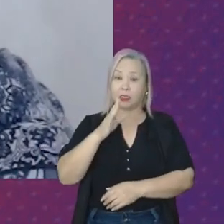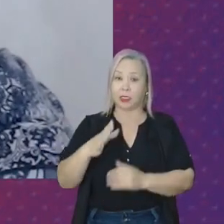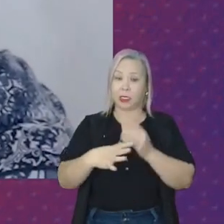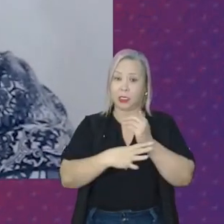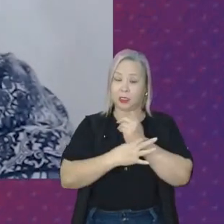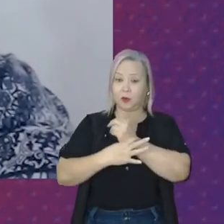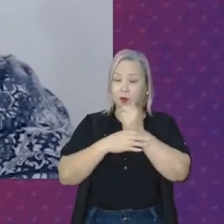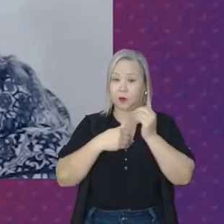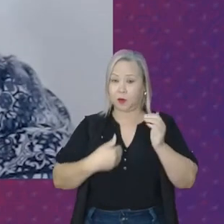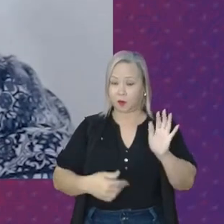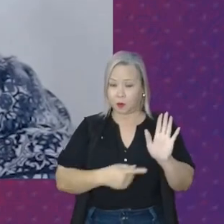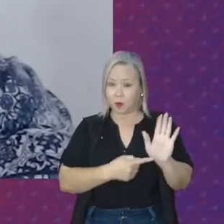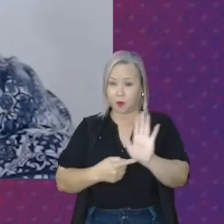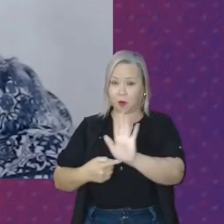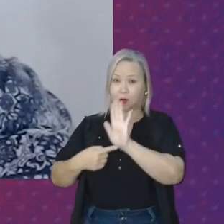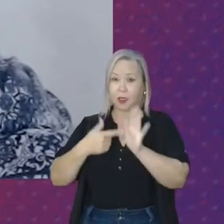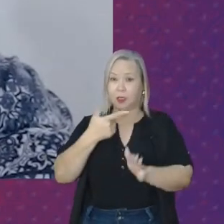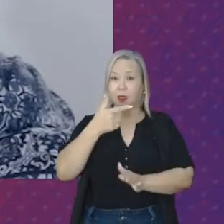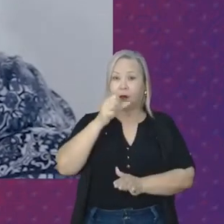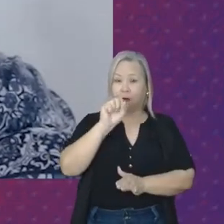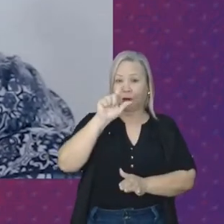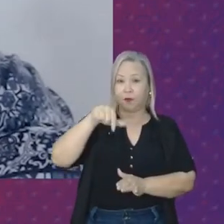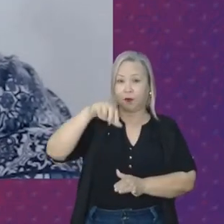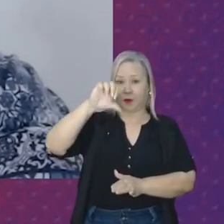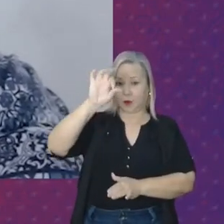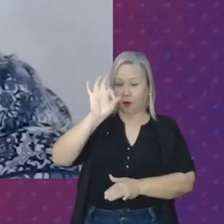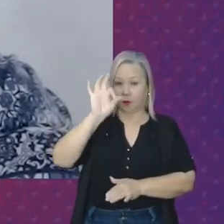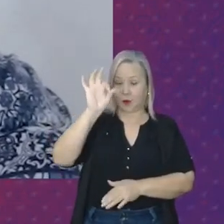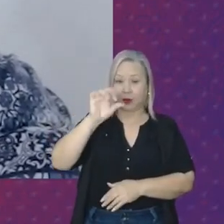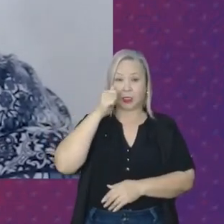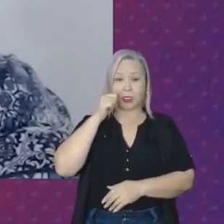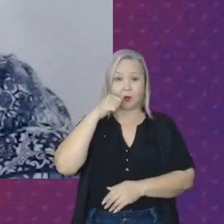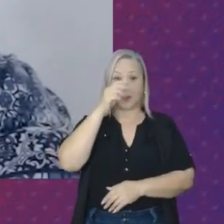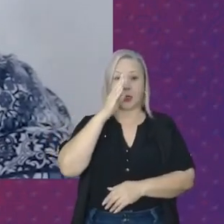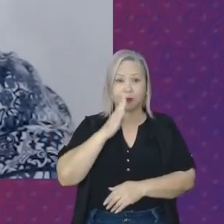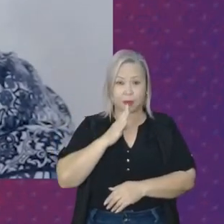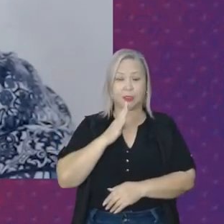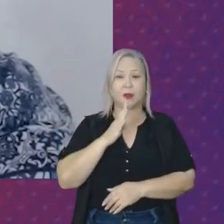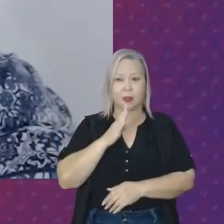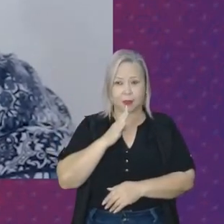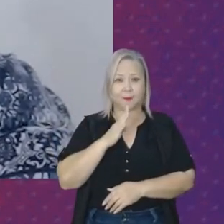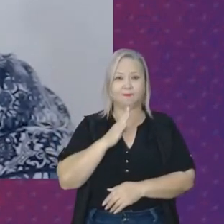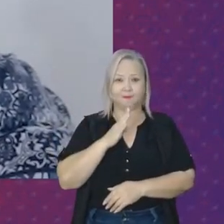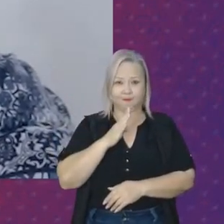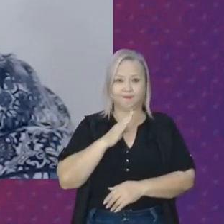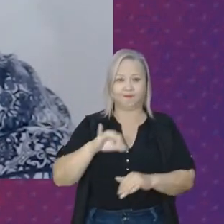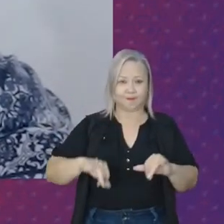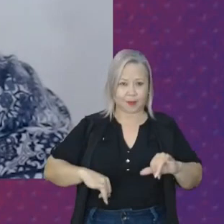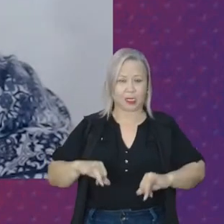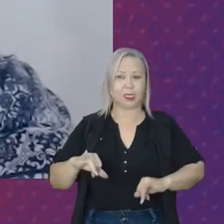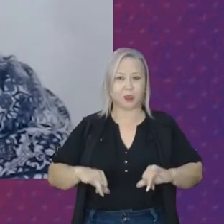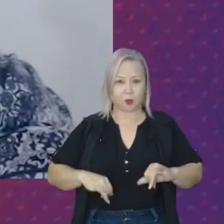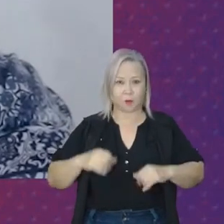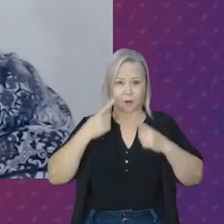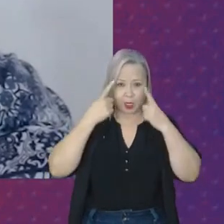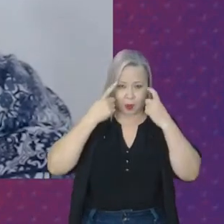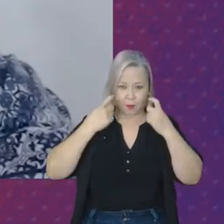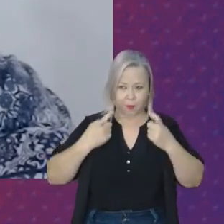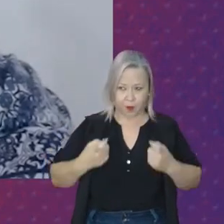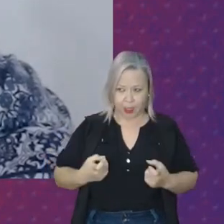que demonstra que 28,9% das mulheres brasileiras sofreram